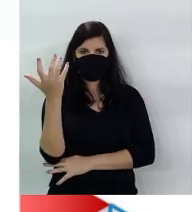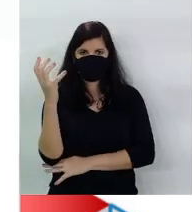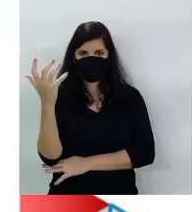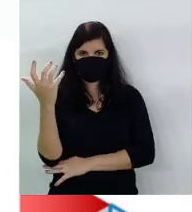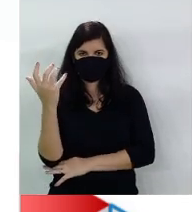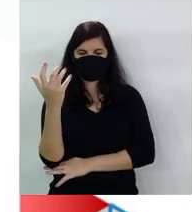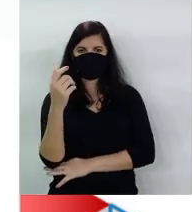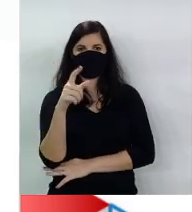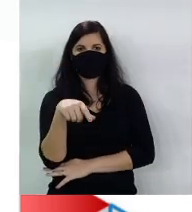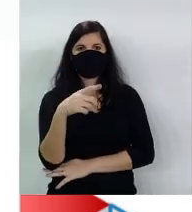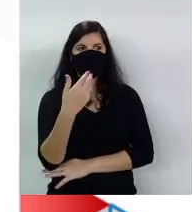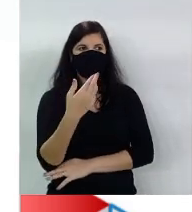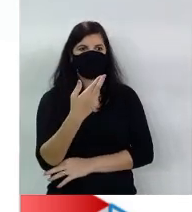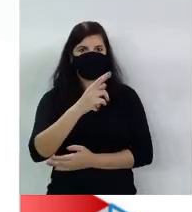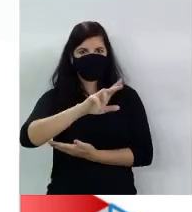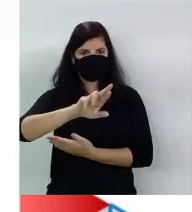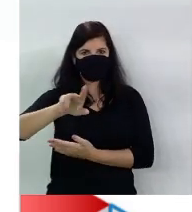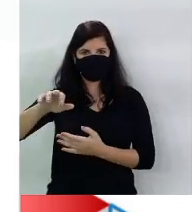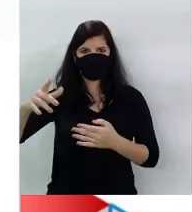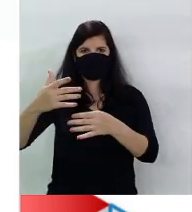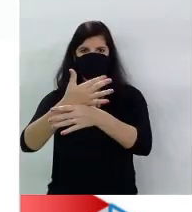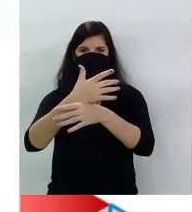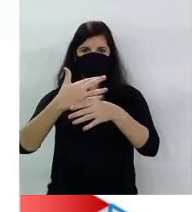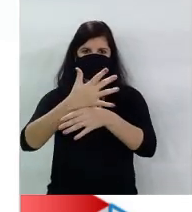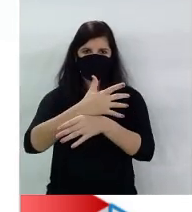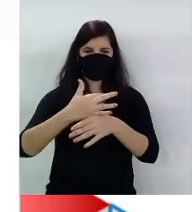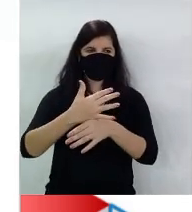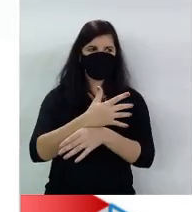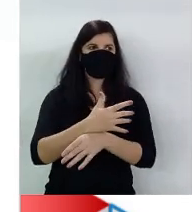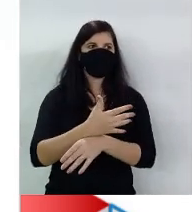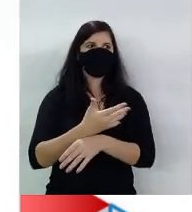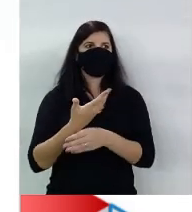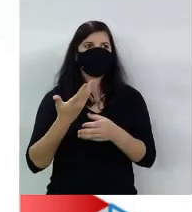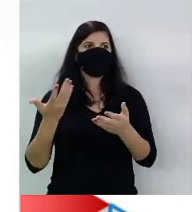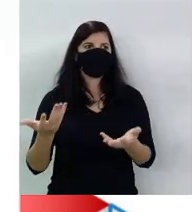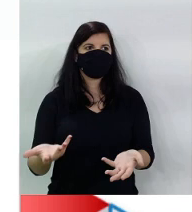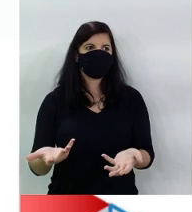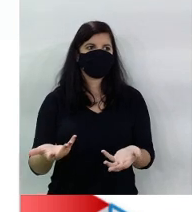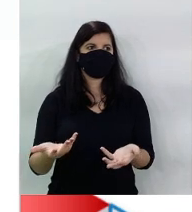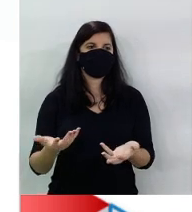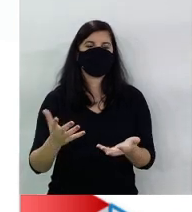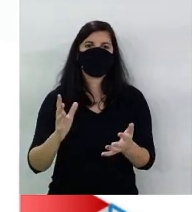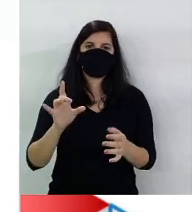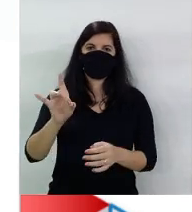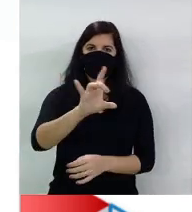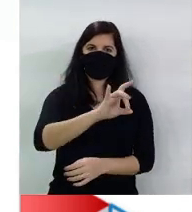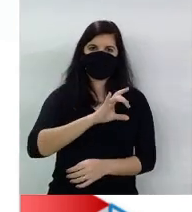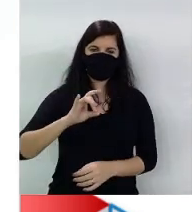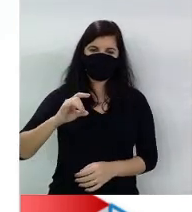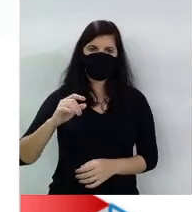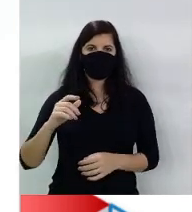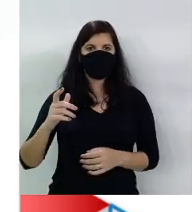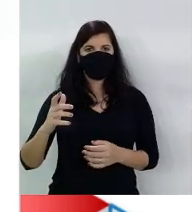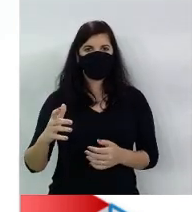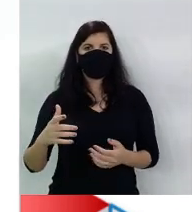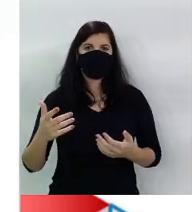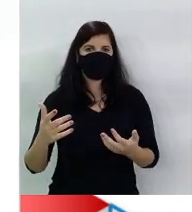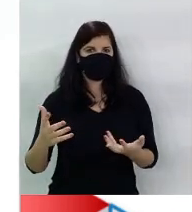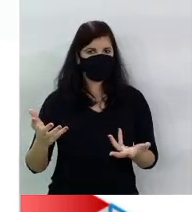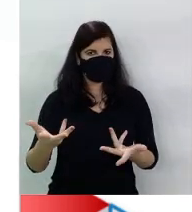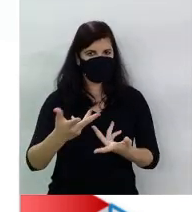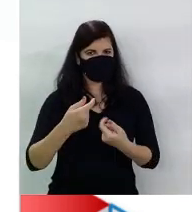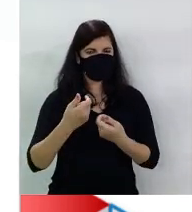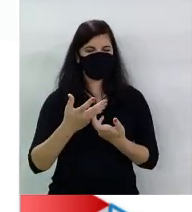era formado por várias cidades, sendo que cada um deles tem a capacidade de atender